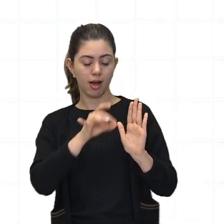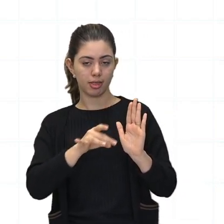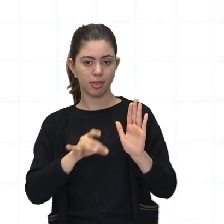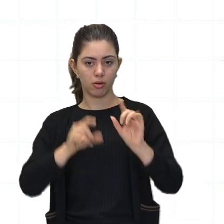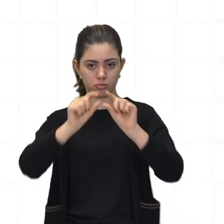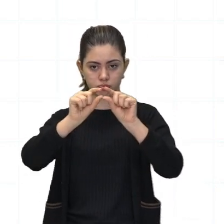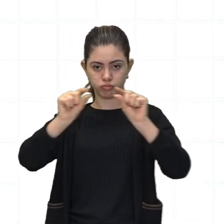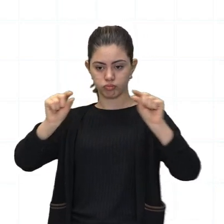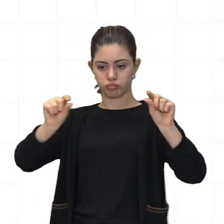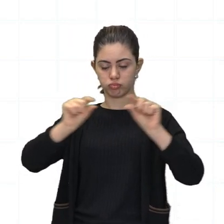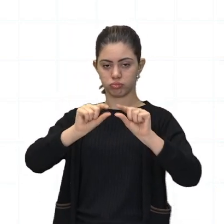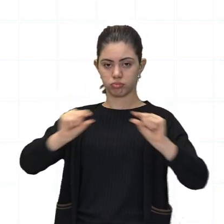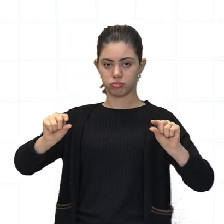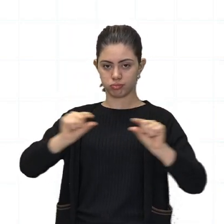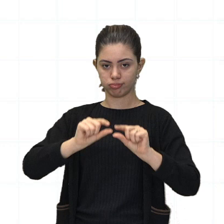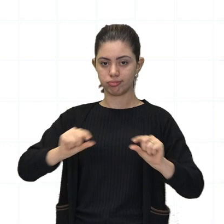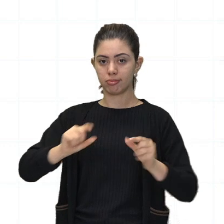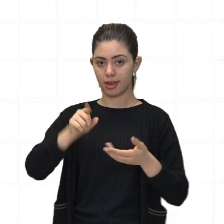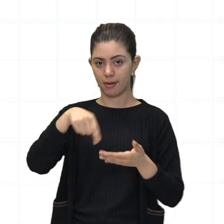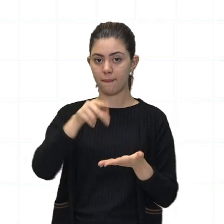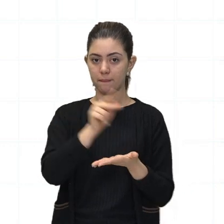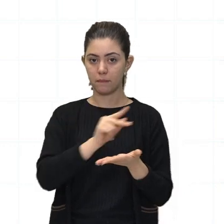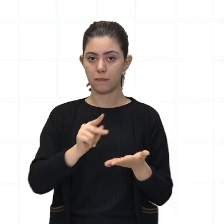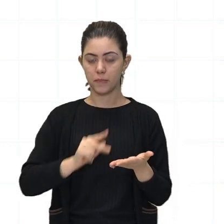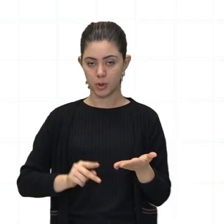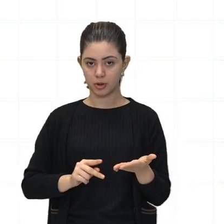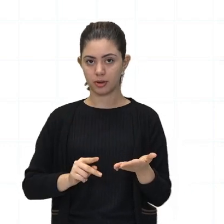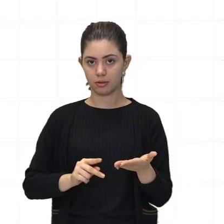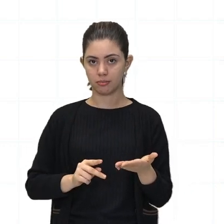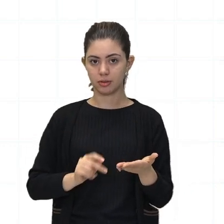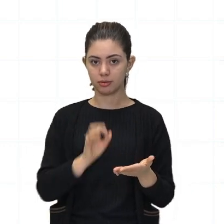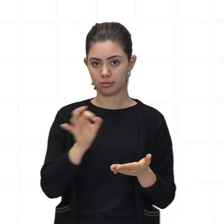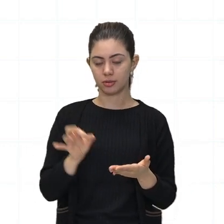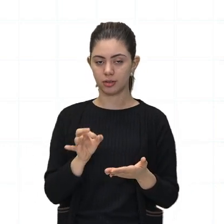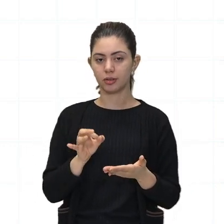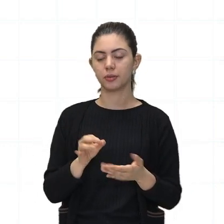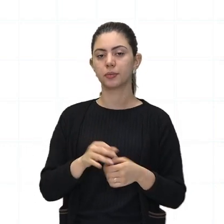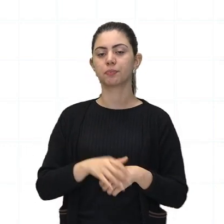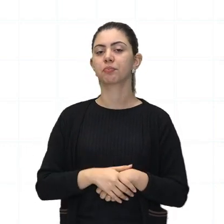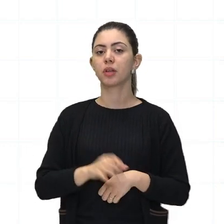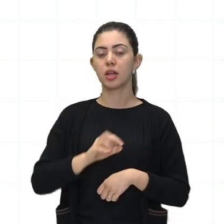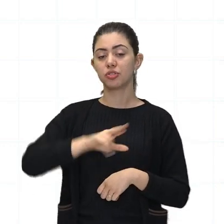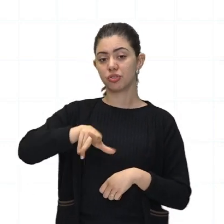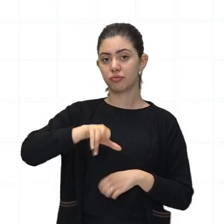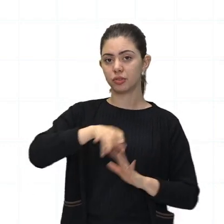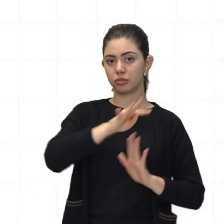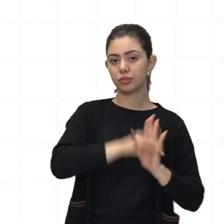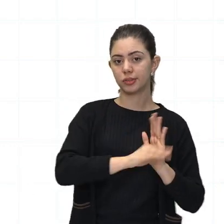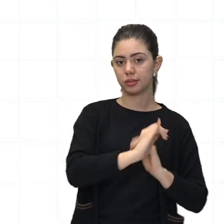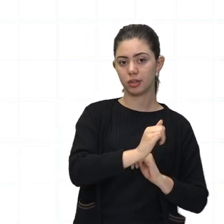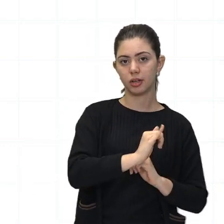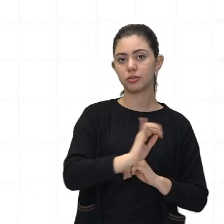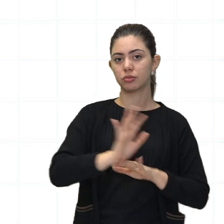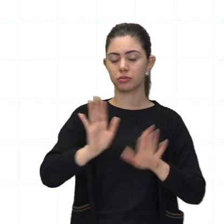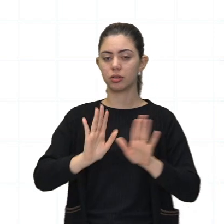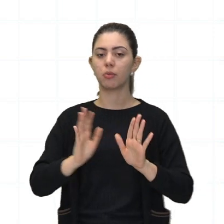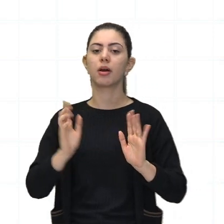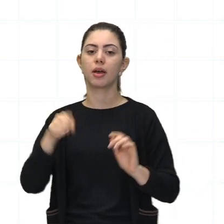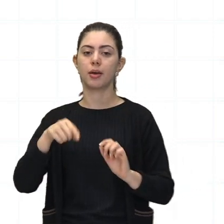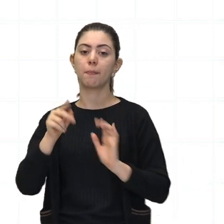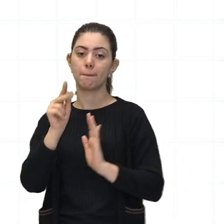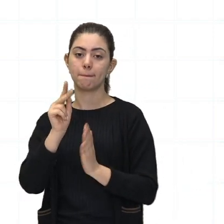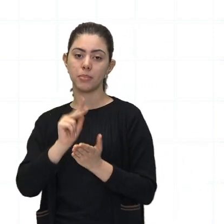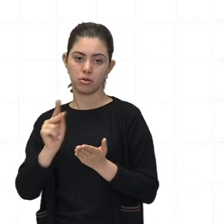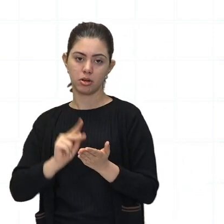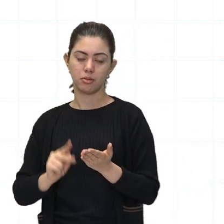dessas em poemas, pensem só, poemas, não estou falando de textos narrativos. Em poemas, cada linha dessas